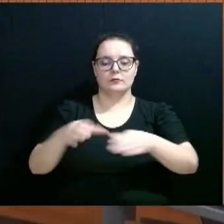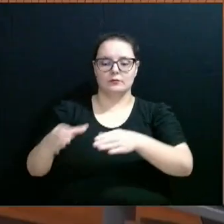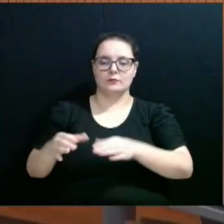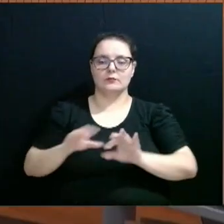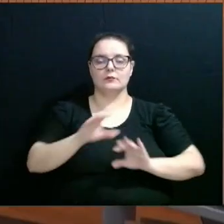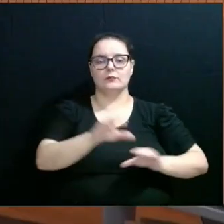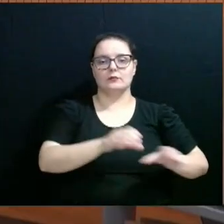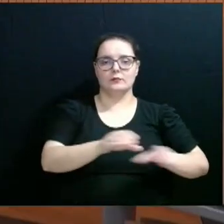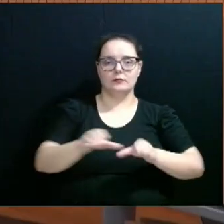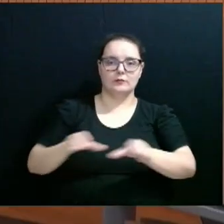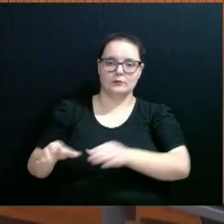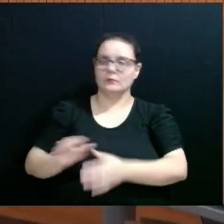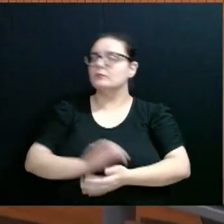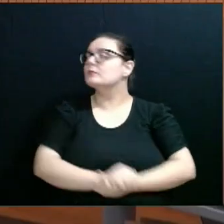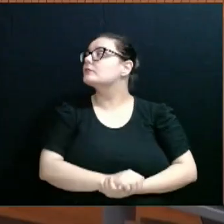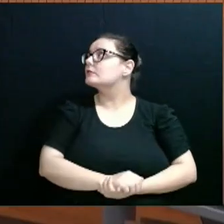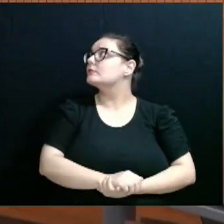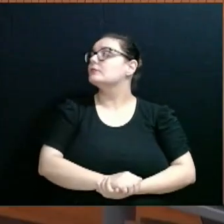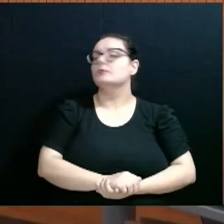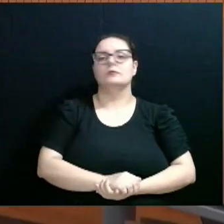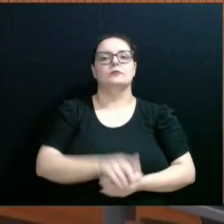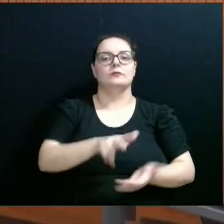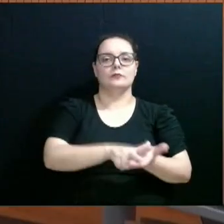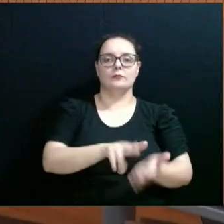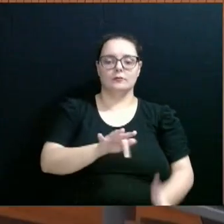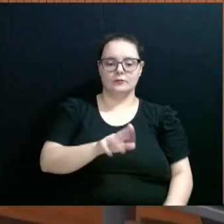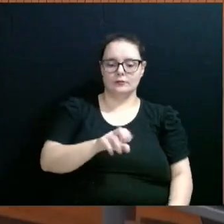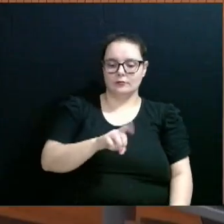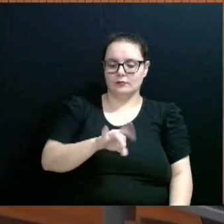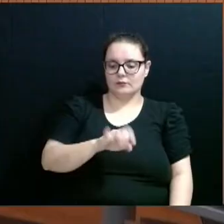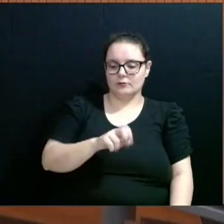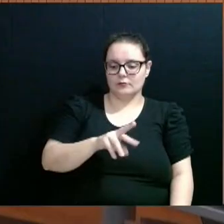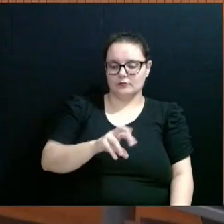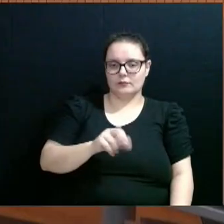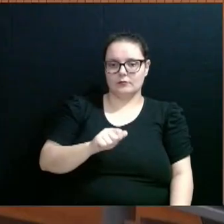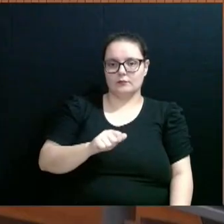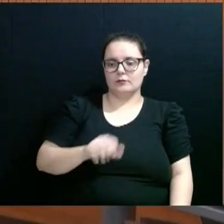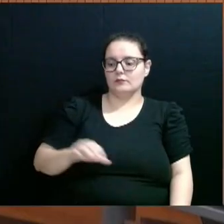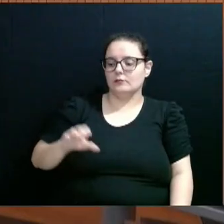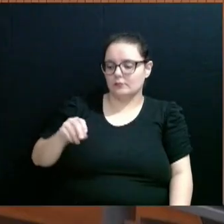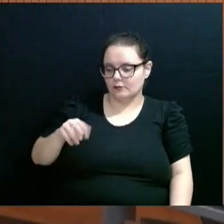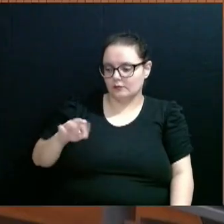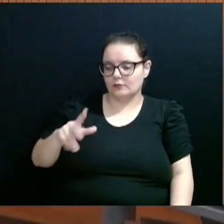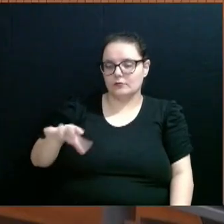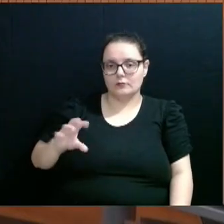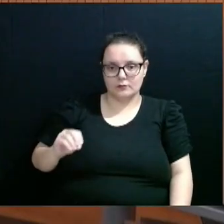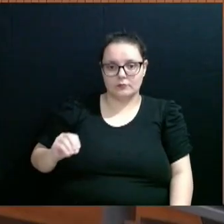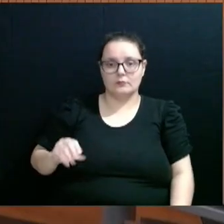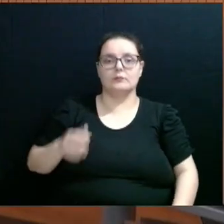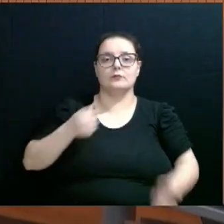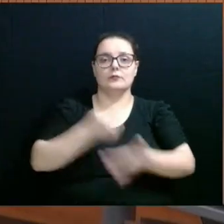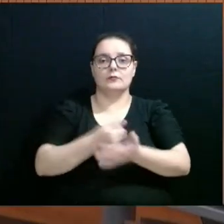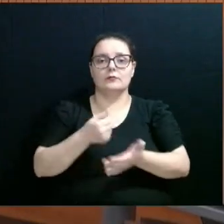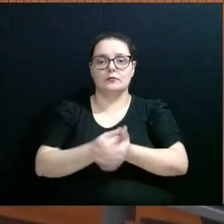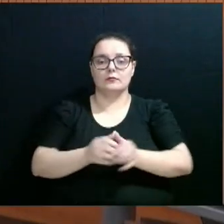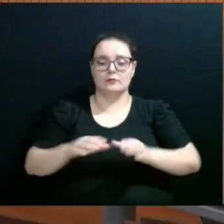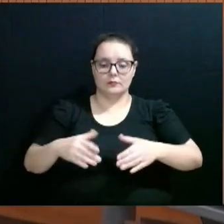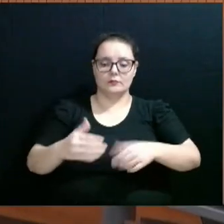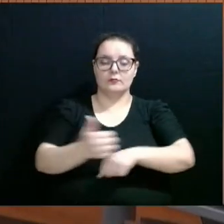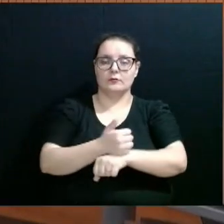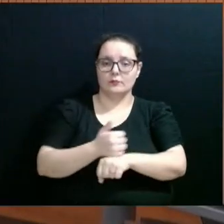Então, a regularização fundiária e a contenção, ela acaba exigindo do quadro profissional